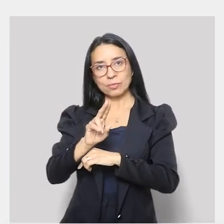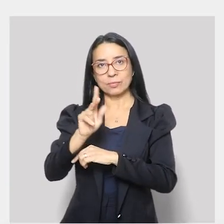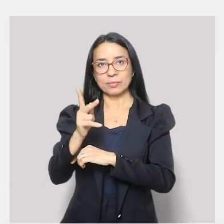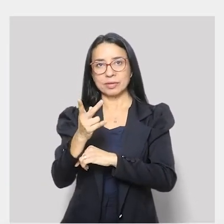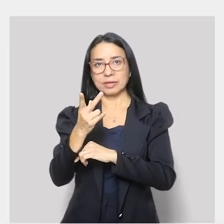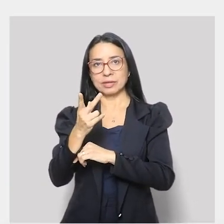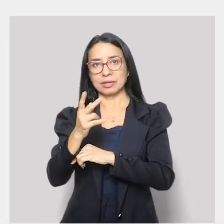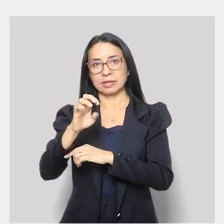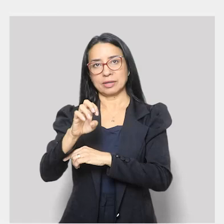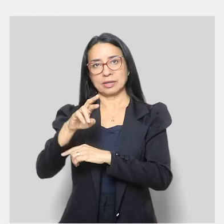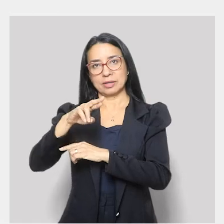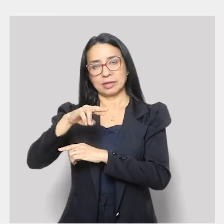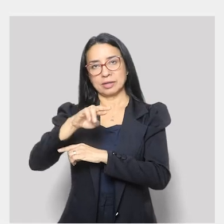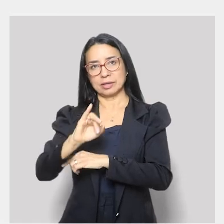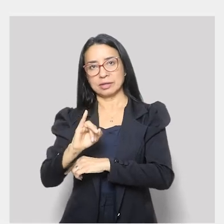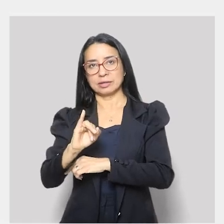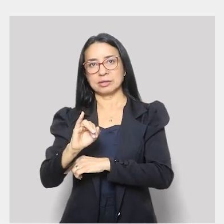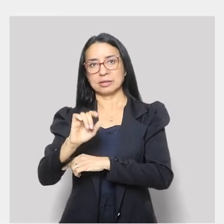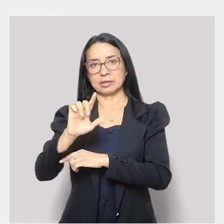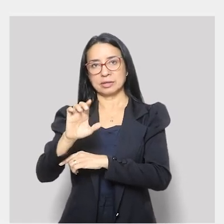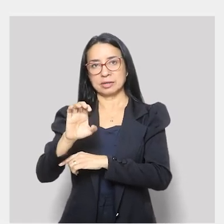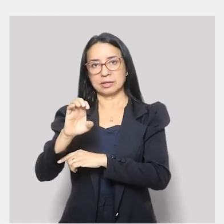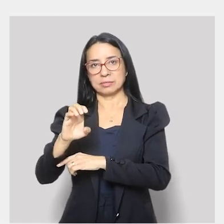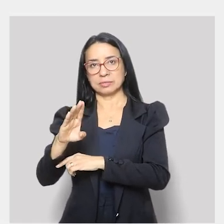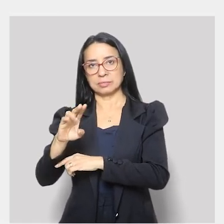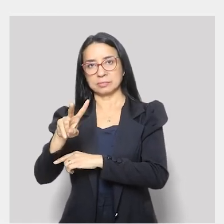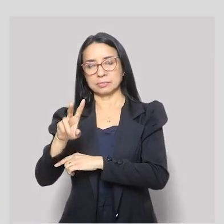Henri Lefebvre, publicou em